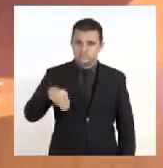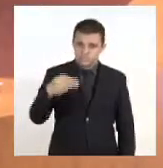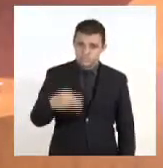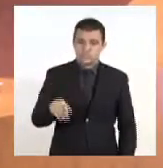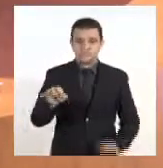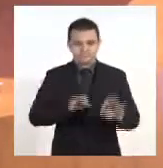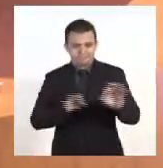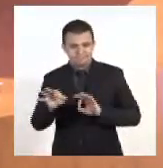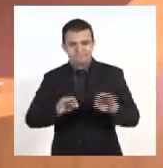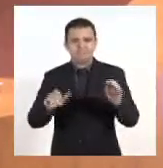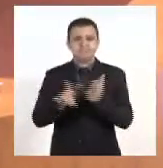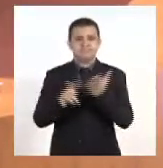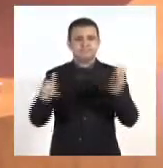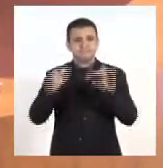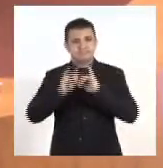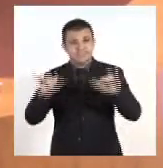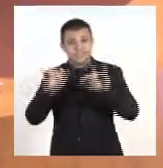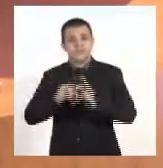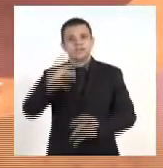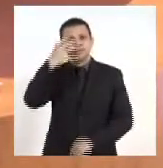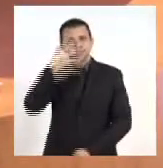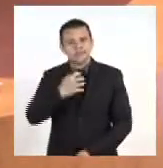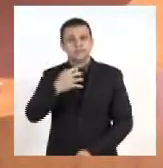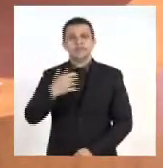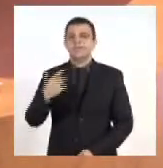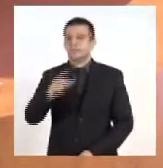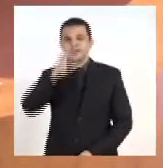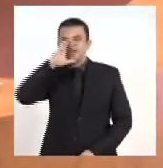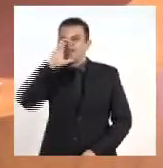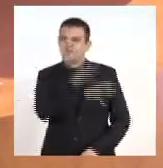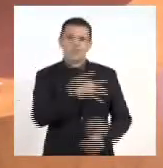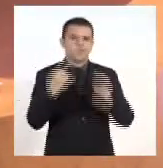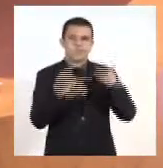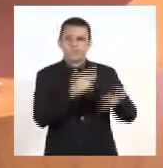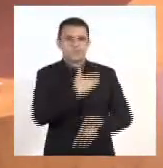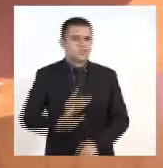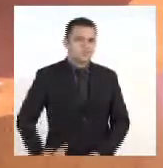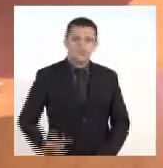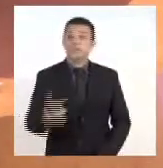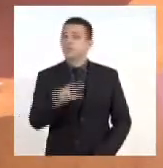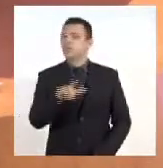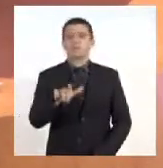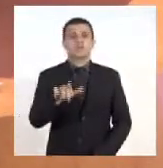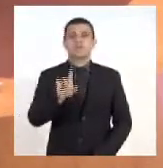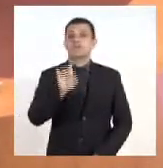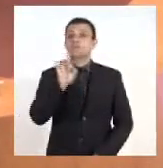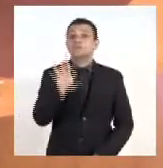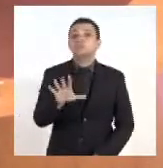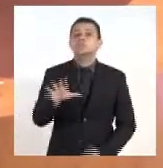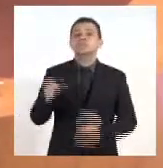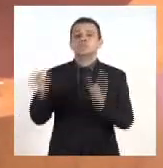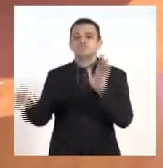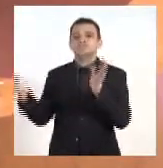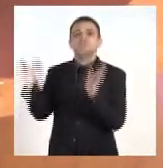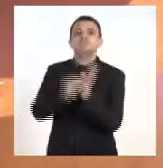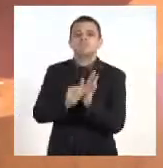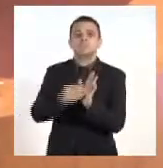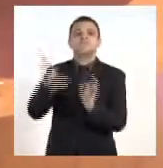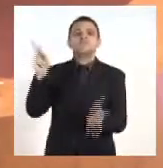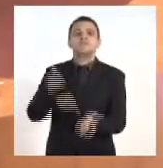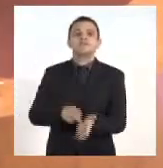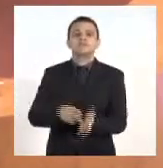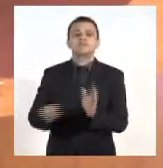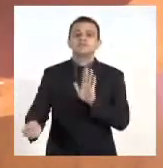acusou o Estado por nada, colocou os fatos, a realidade. Eu